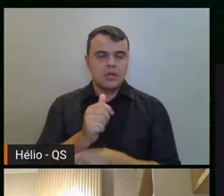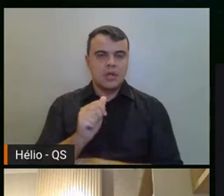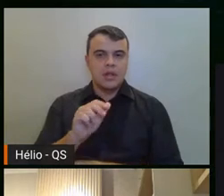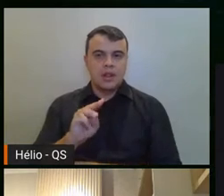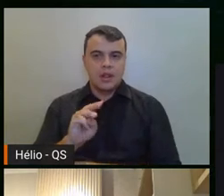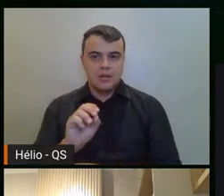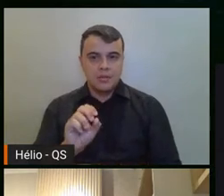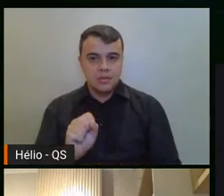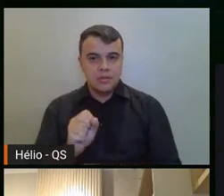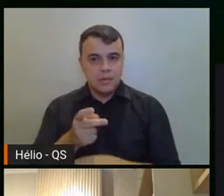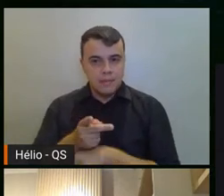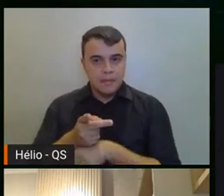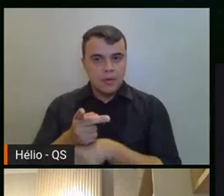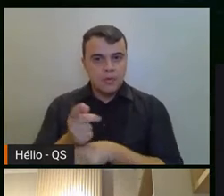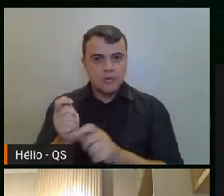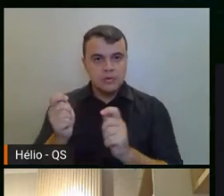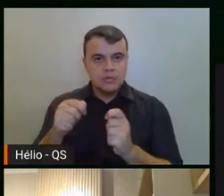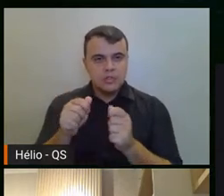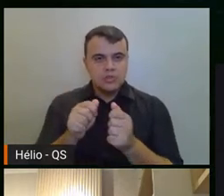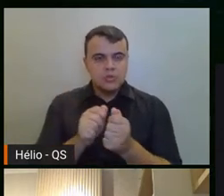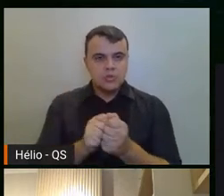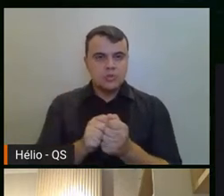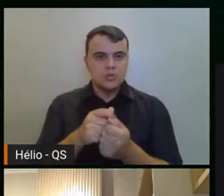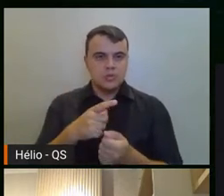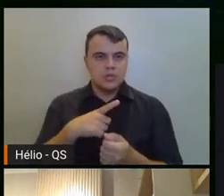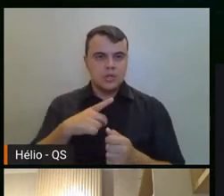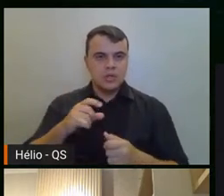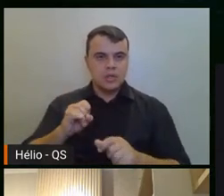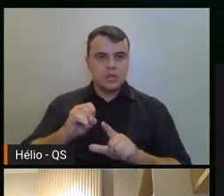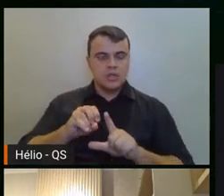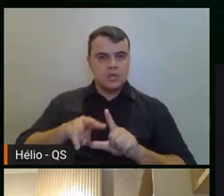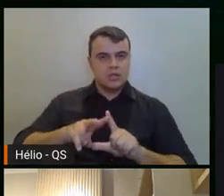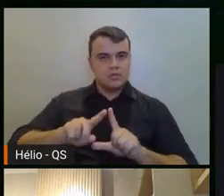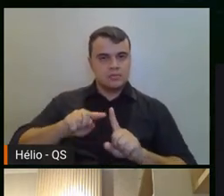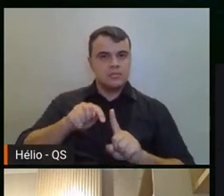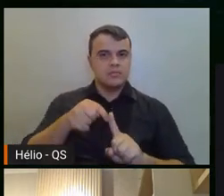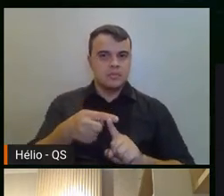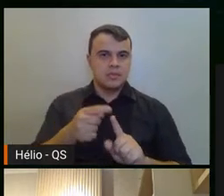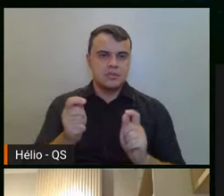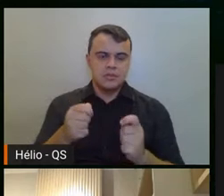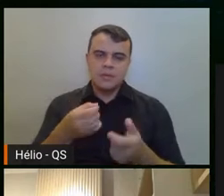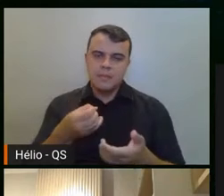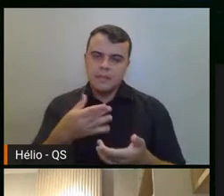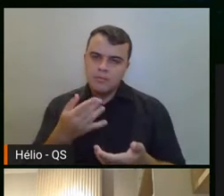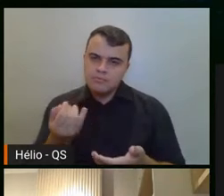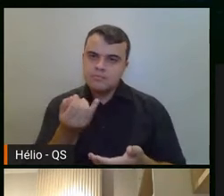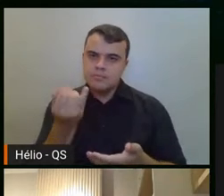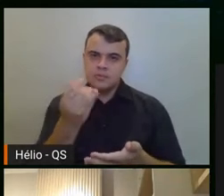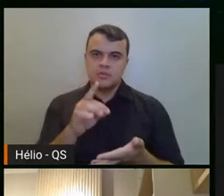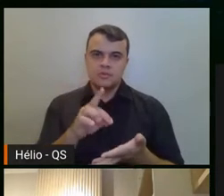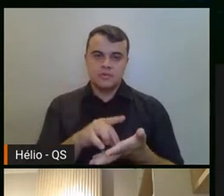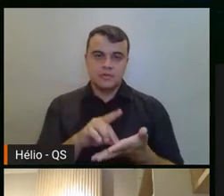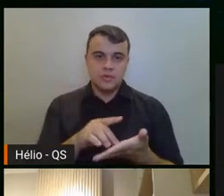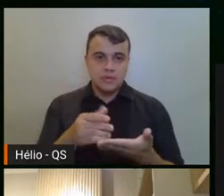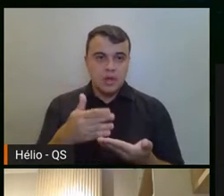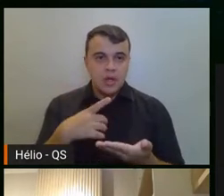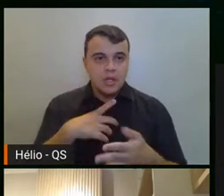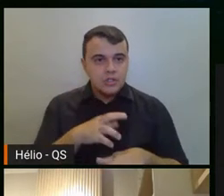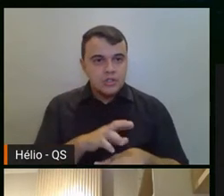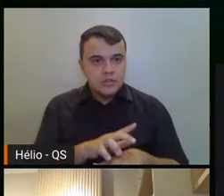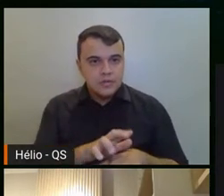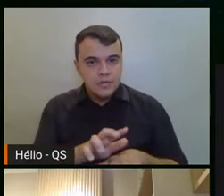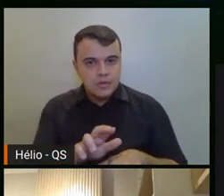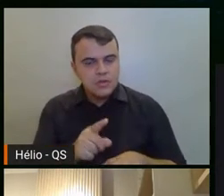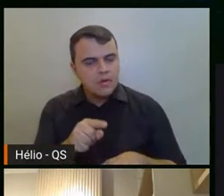procure ele lá Cassiano Peres no Linkedin também já adiciona ele que ele é monstro demais então vai ter uma série de